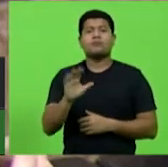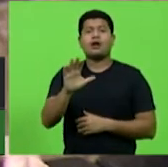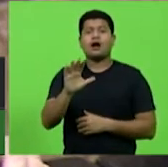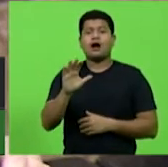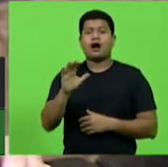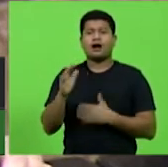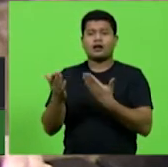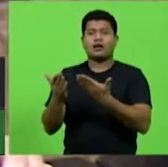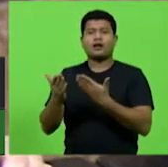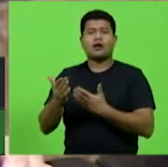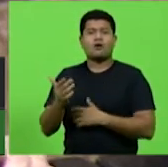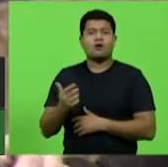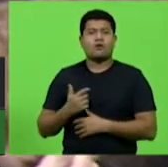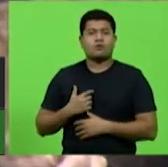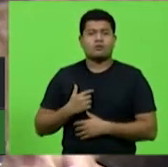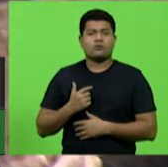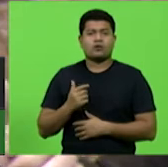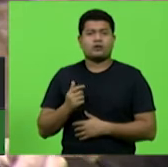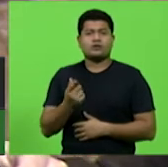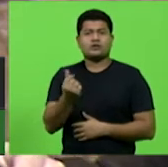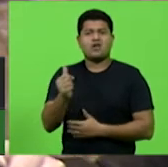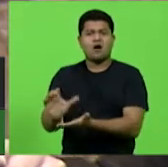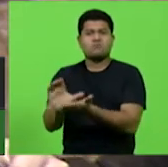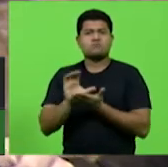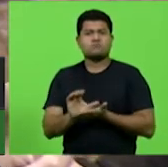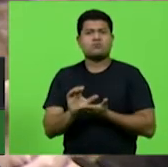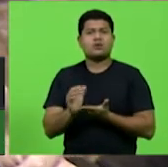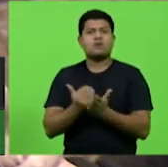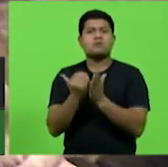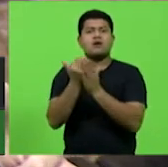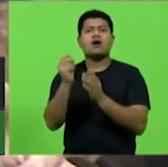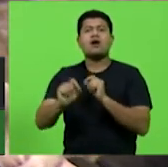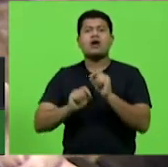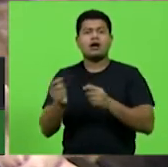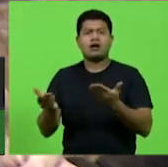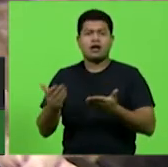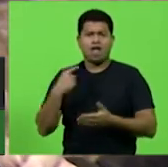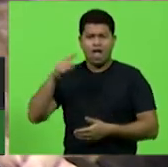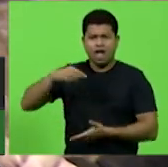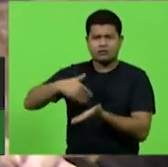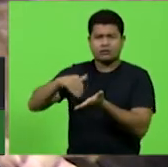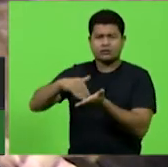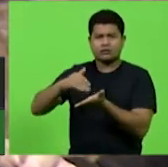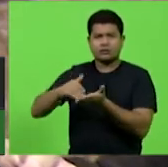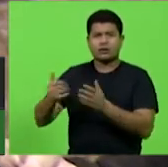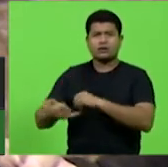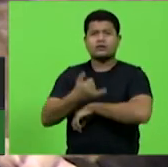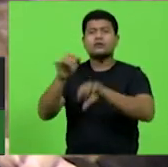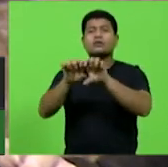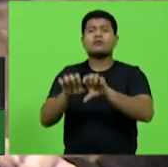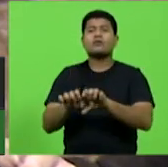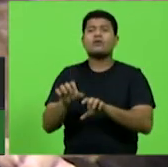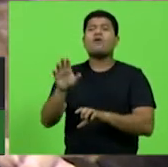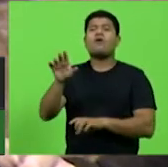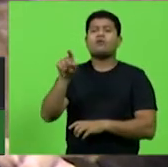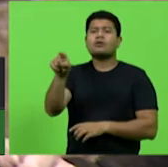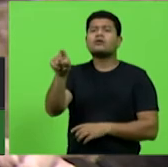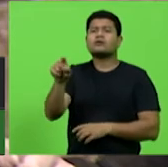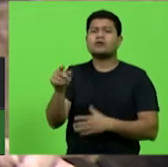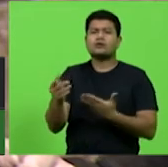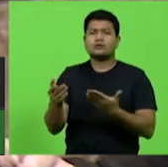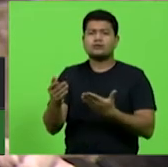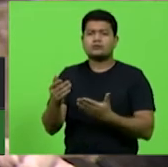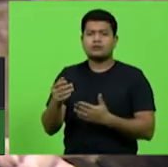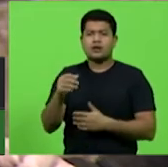está ganhando com isso? Secretário de Infraestrutura, o secretário Tiago Vieira, por que os senhores não fazem